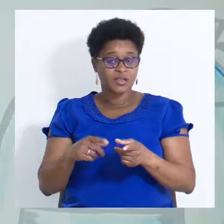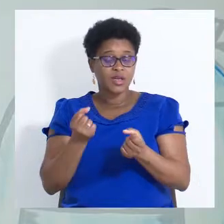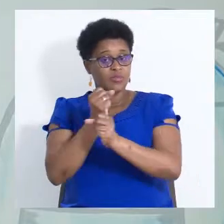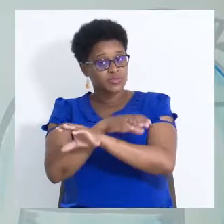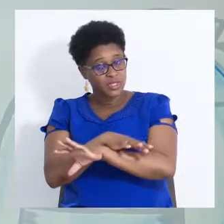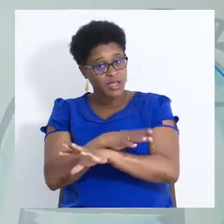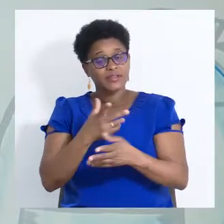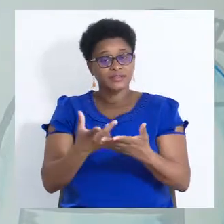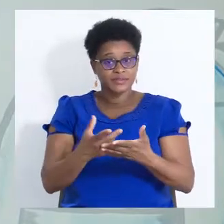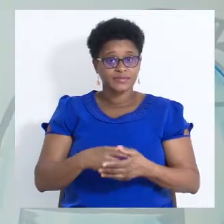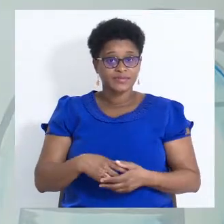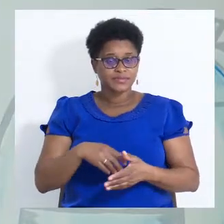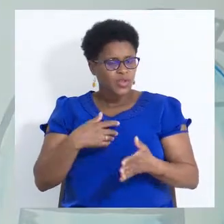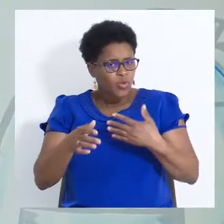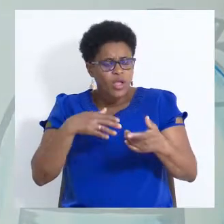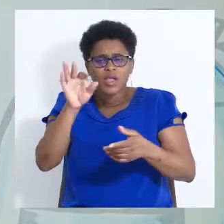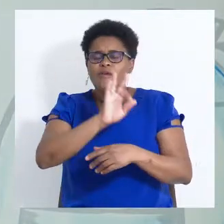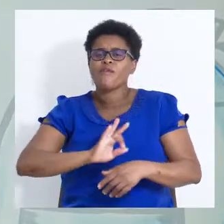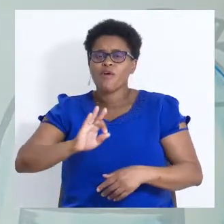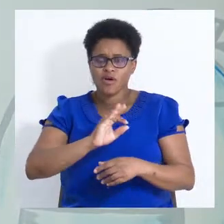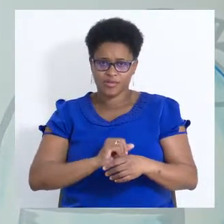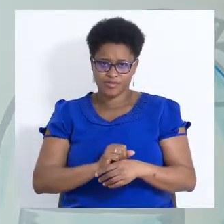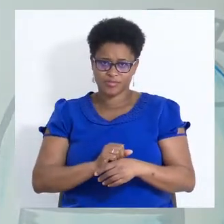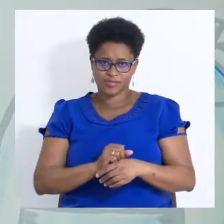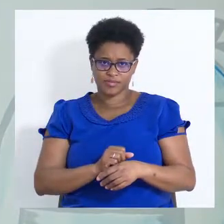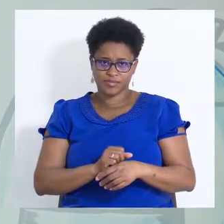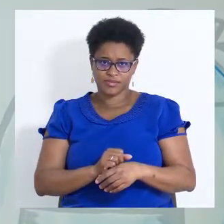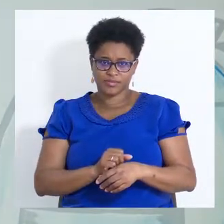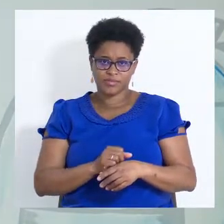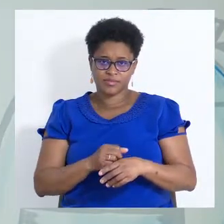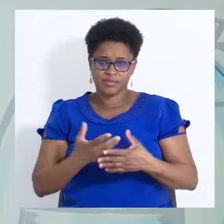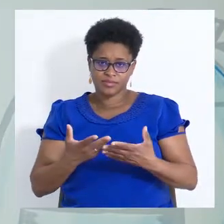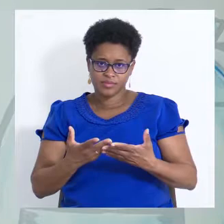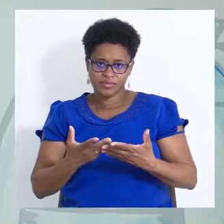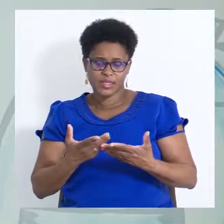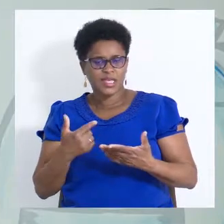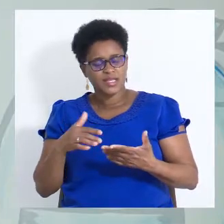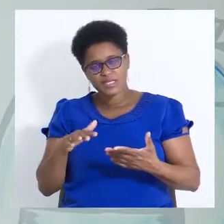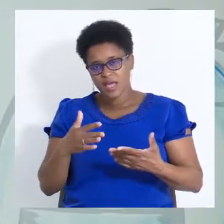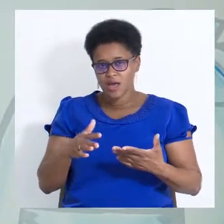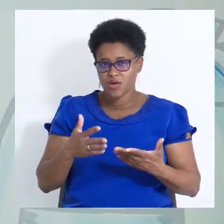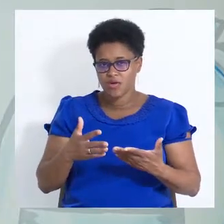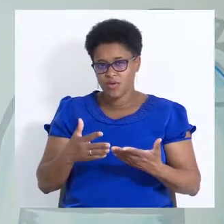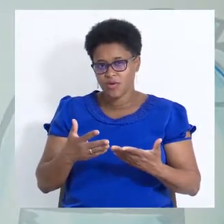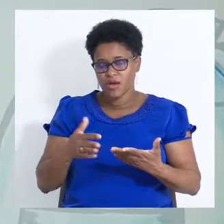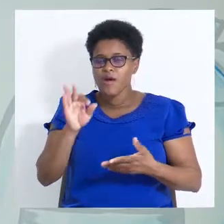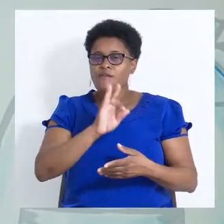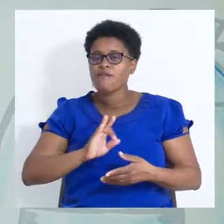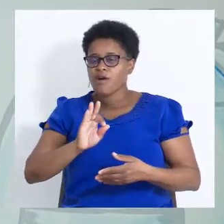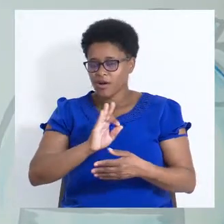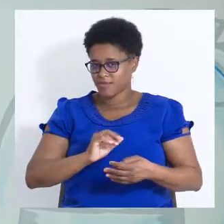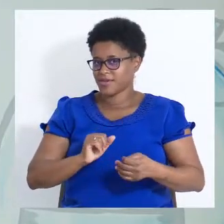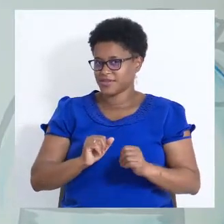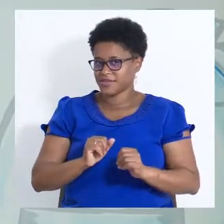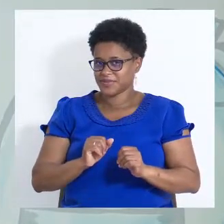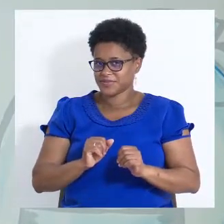onda da publicidade e, de qualquer forma, são promoções, são